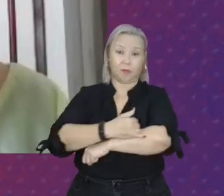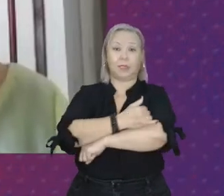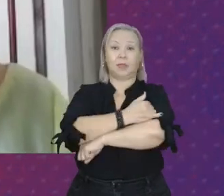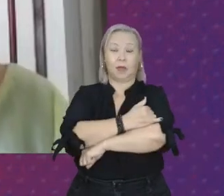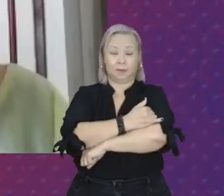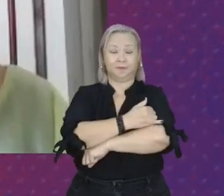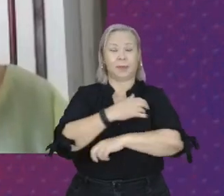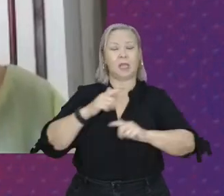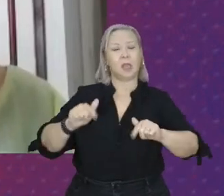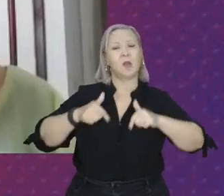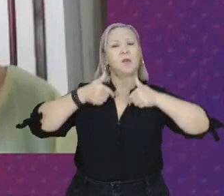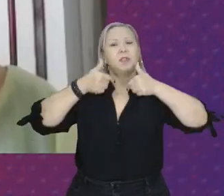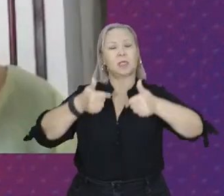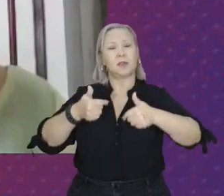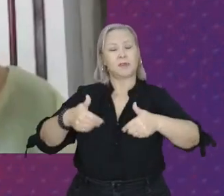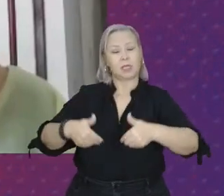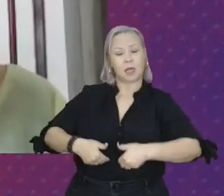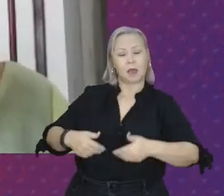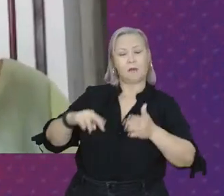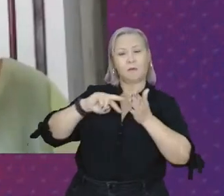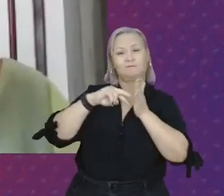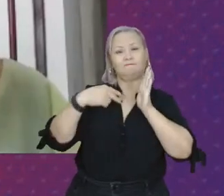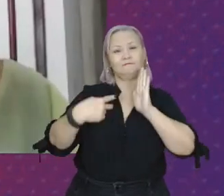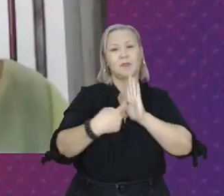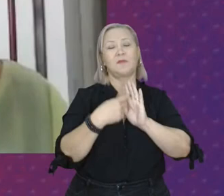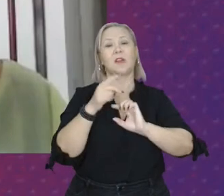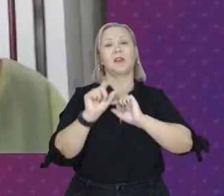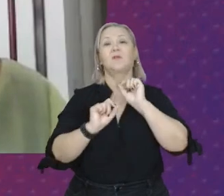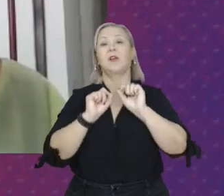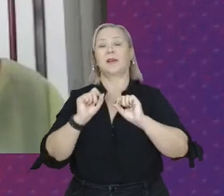é que enfrentar a fome significa